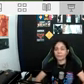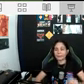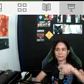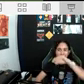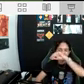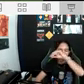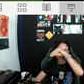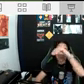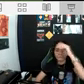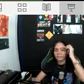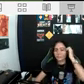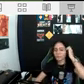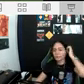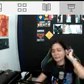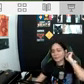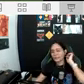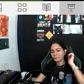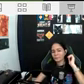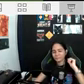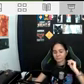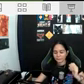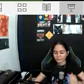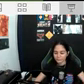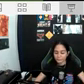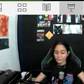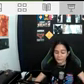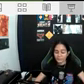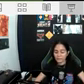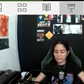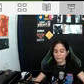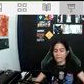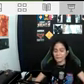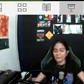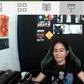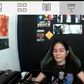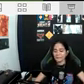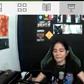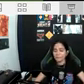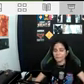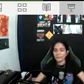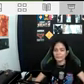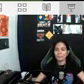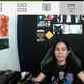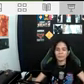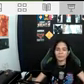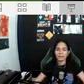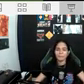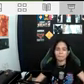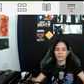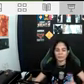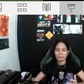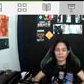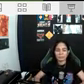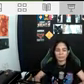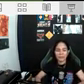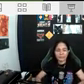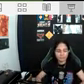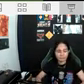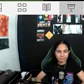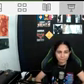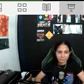Então, trazendo para um exemplo, tá? A gente finaliza a aula com este exemplo aqui, tá? Depois